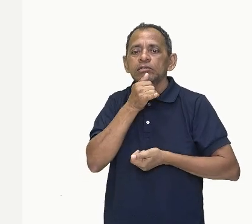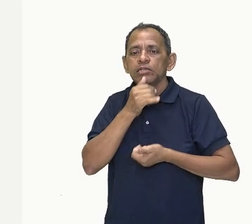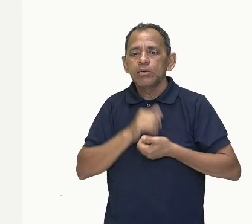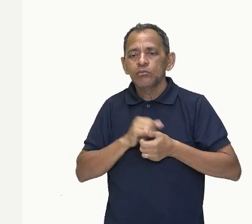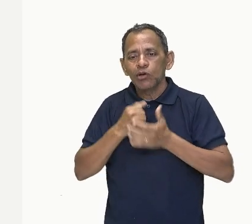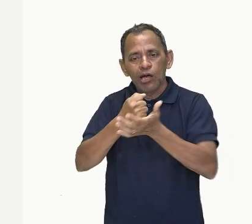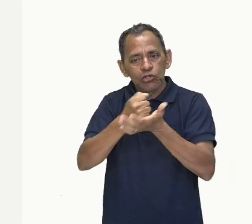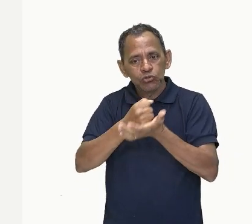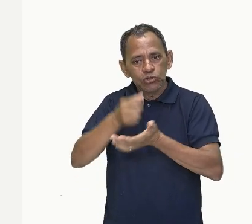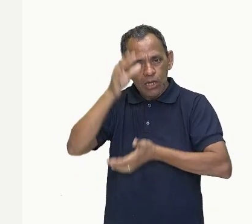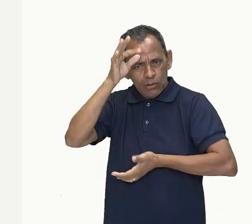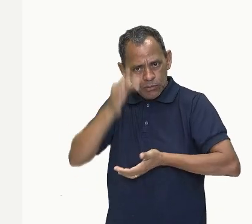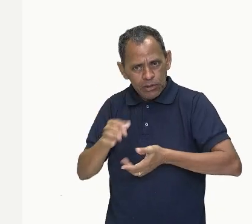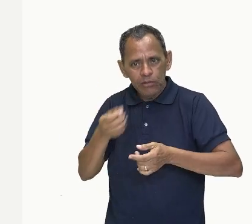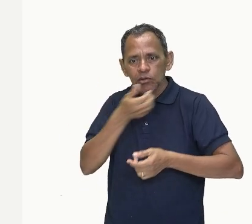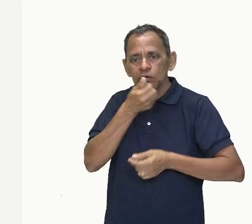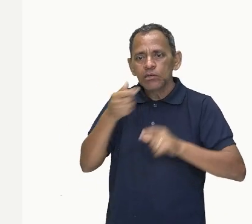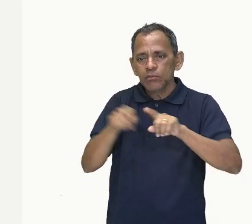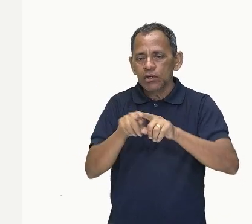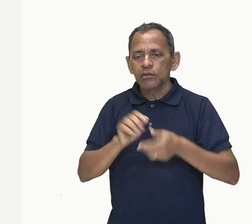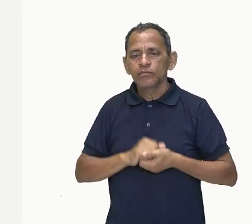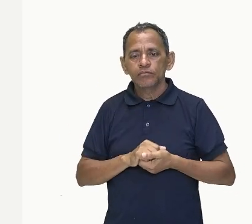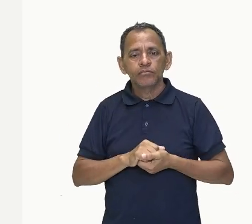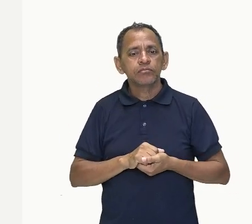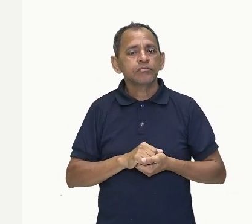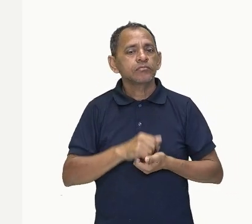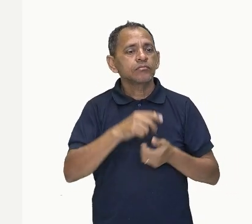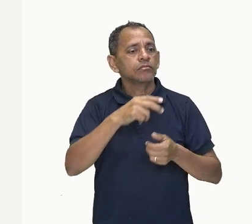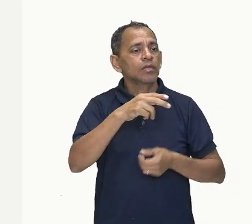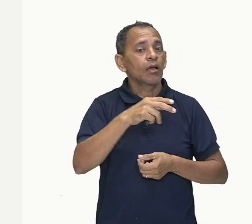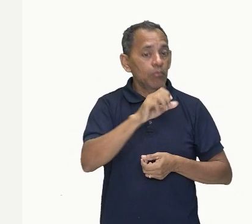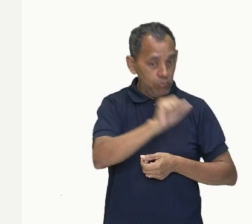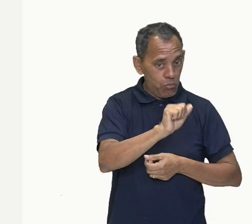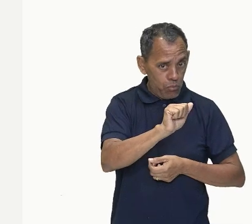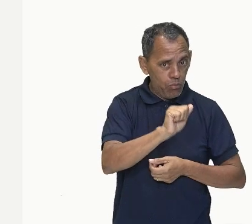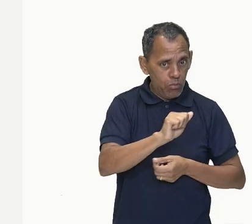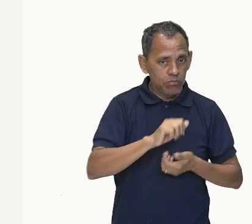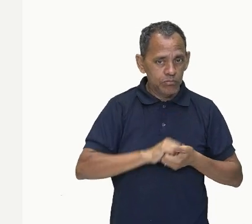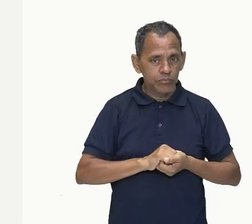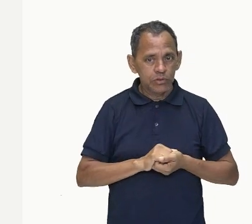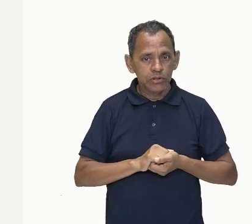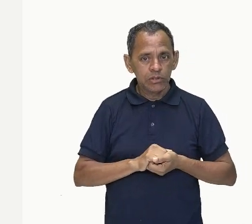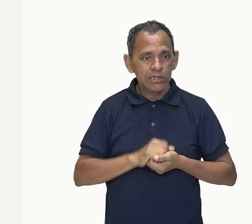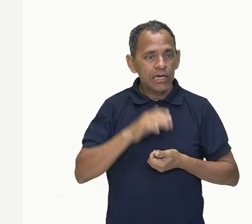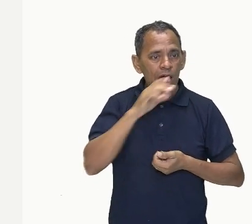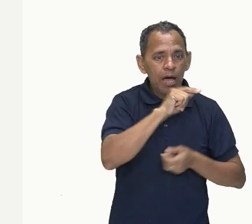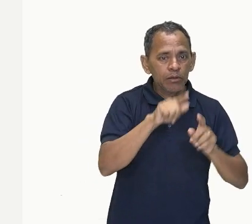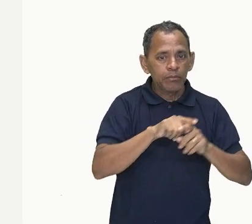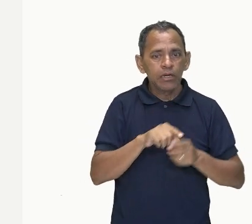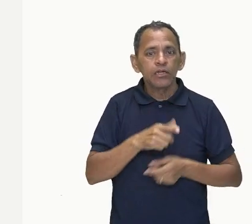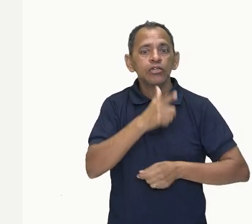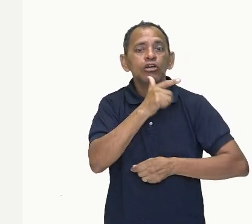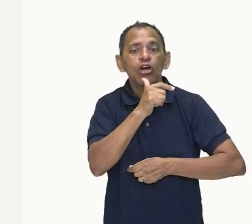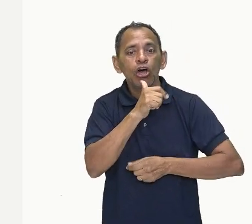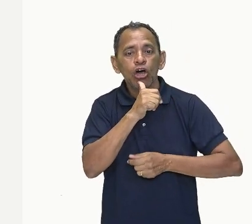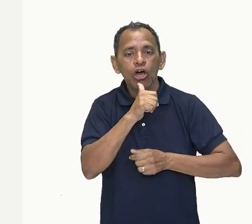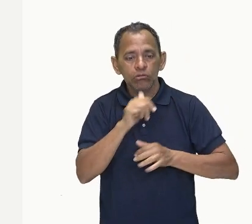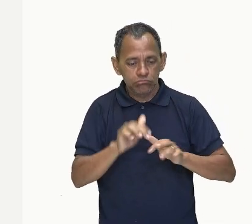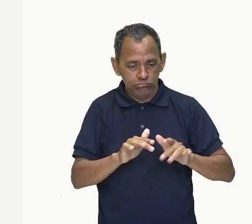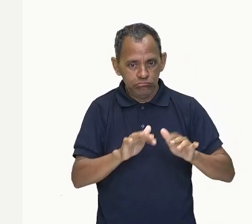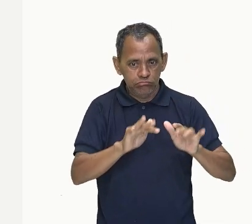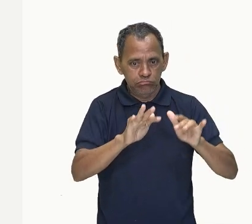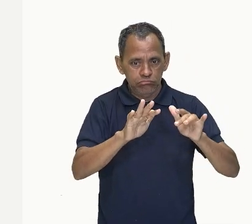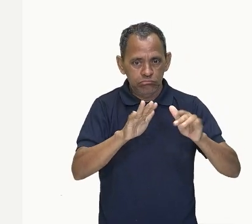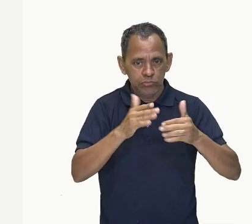a compreender melhor. Energias renováveis, aquelas que podem ser repostas de uma forma mais rápida, como a hidráulica, que é renovada a partir